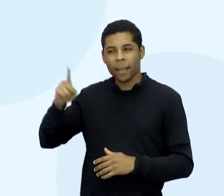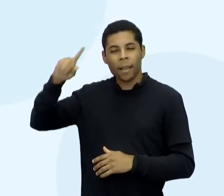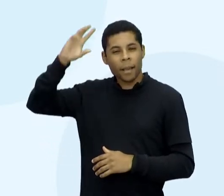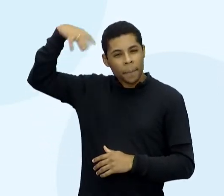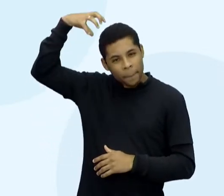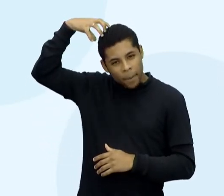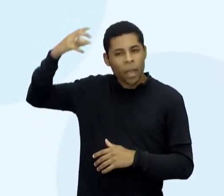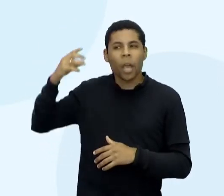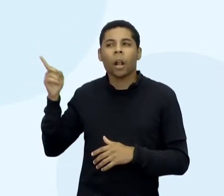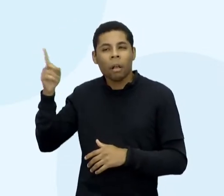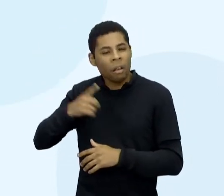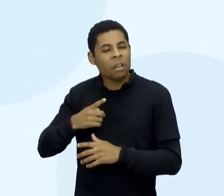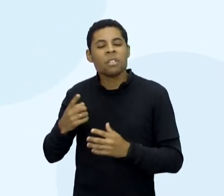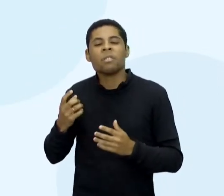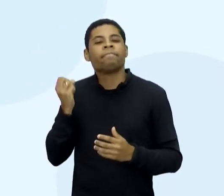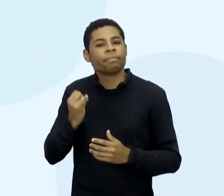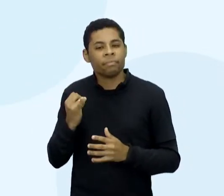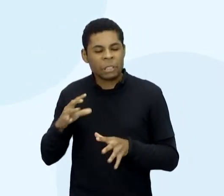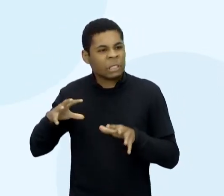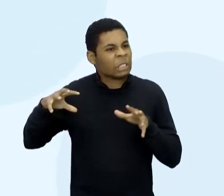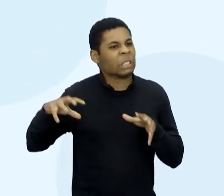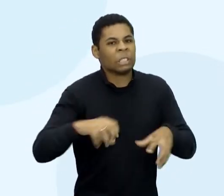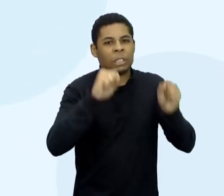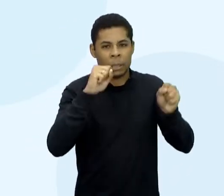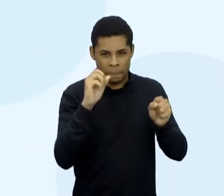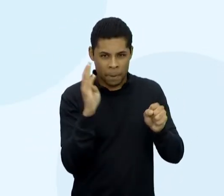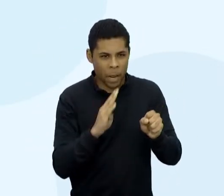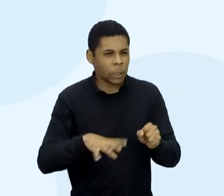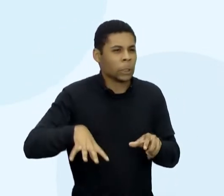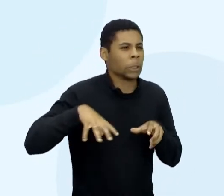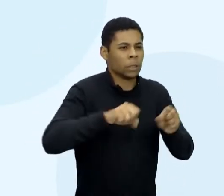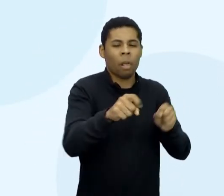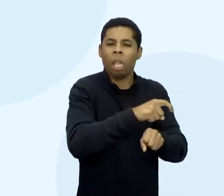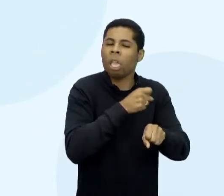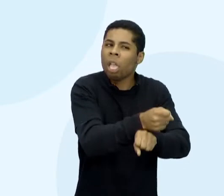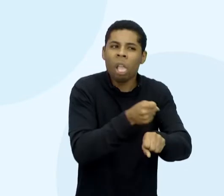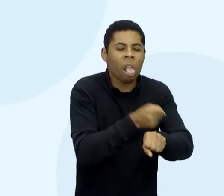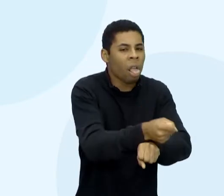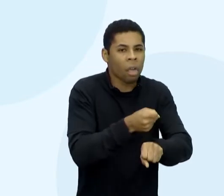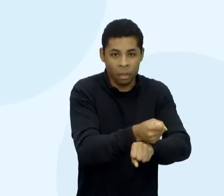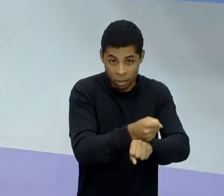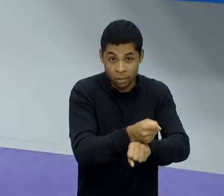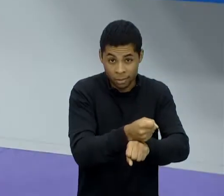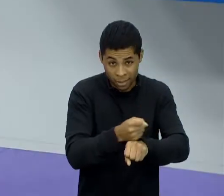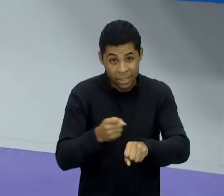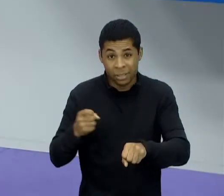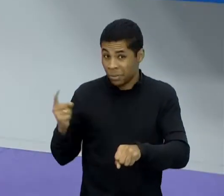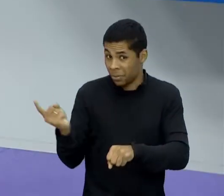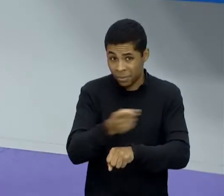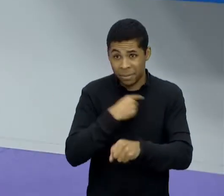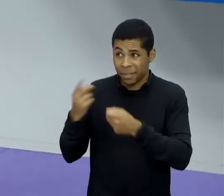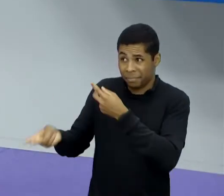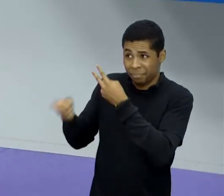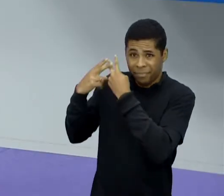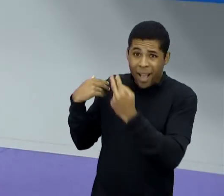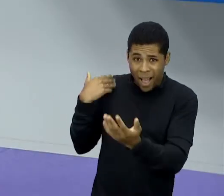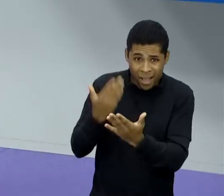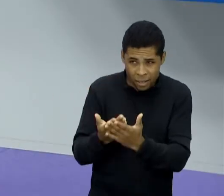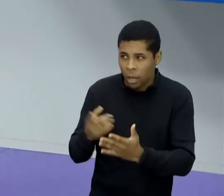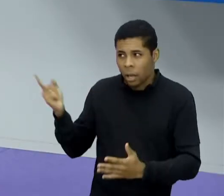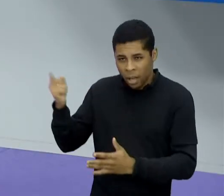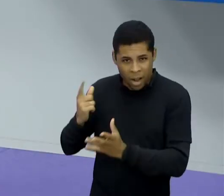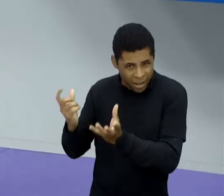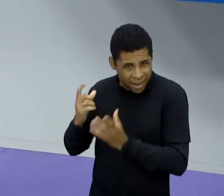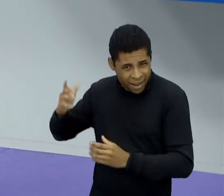tem sequelas disso até hoje, pela escravização dos negros.